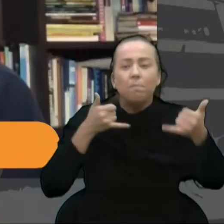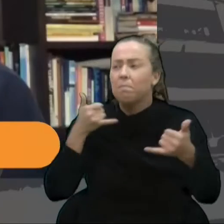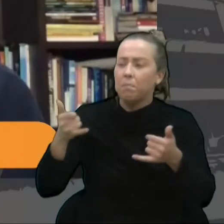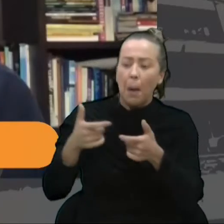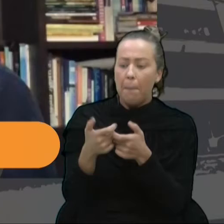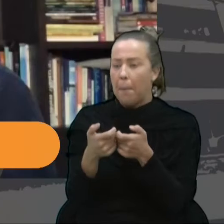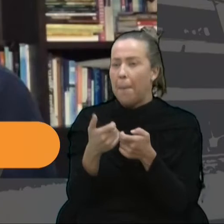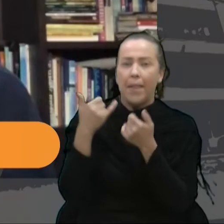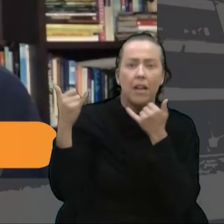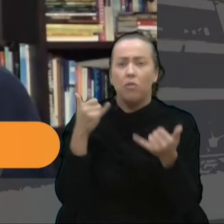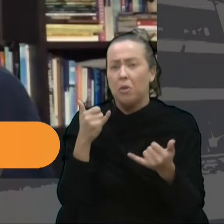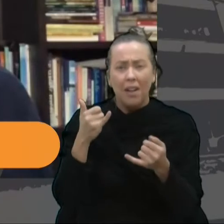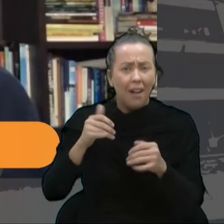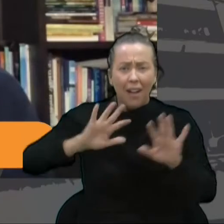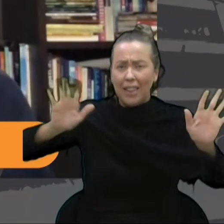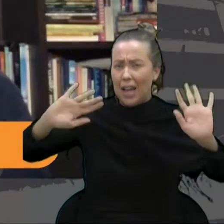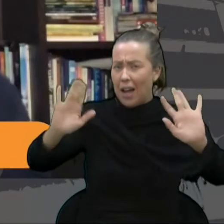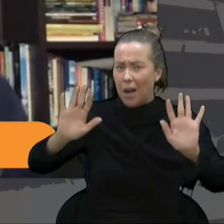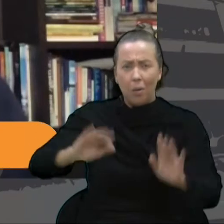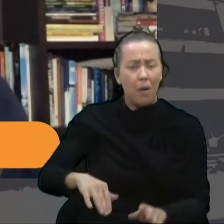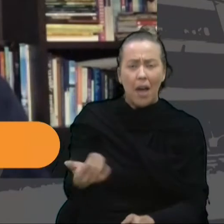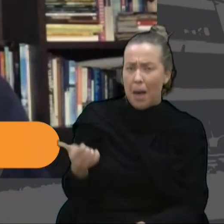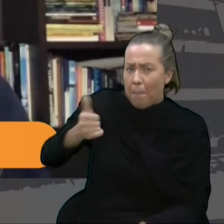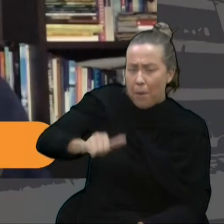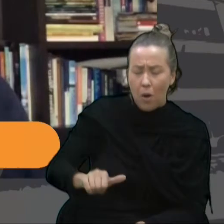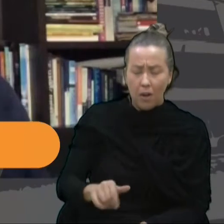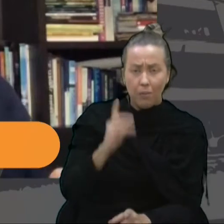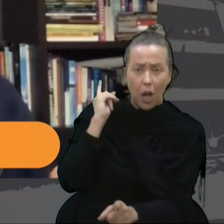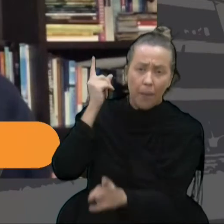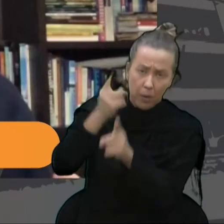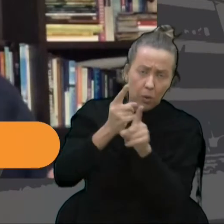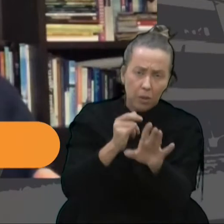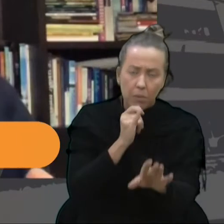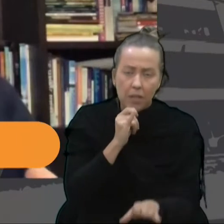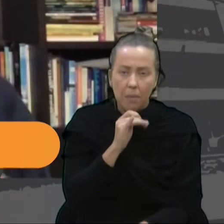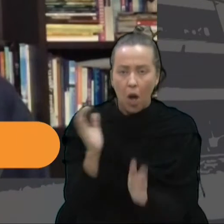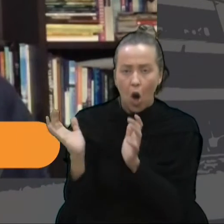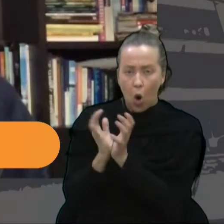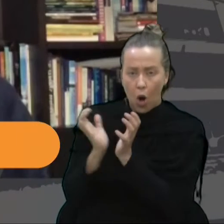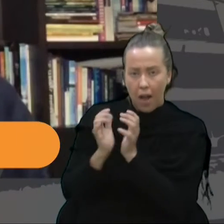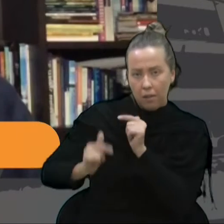Não, mas é pior ainda. É jornalista que você se encontra com seus